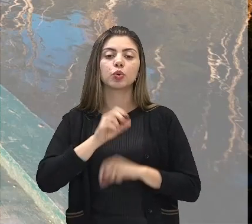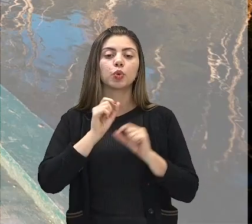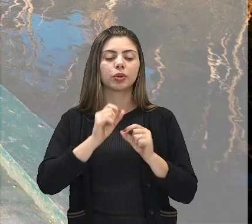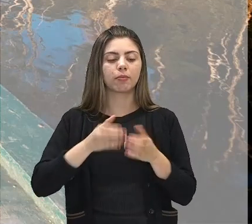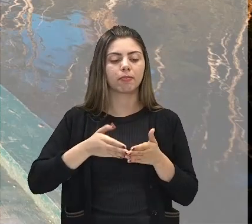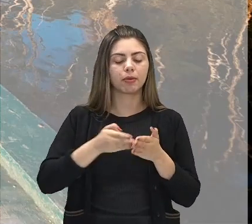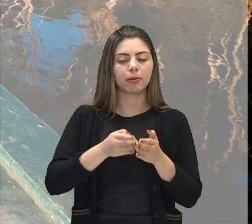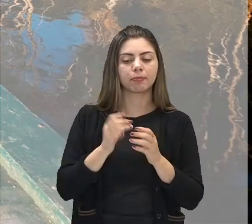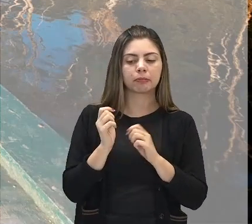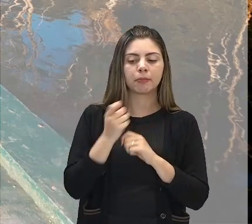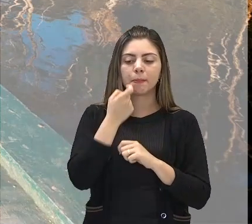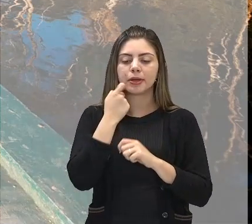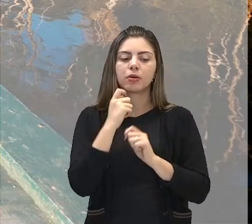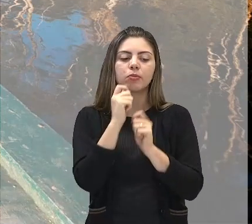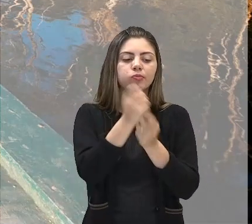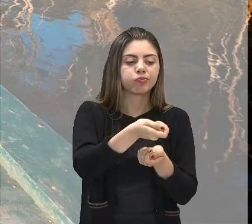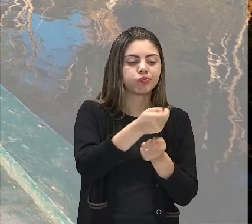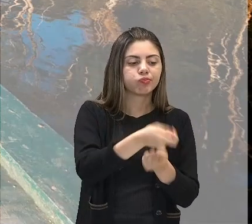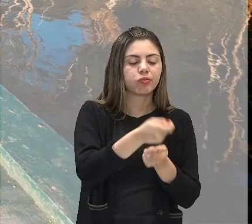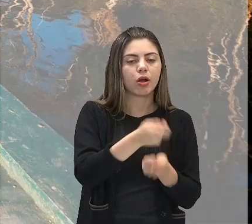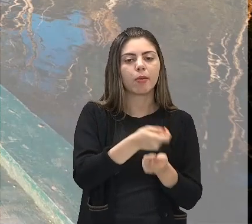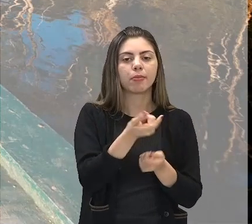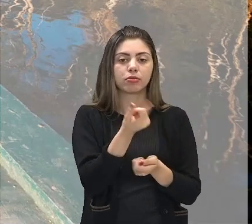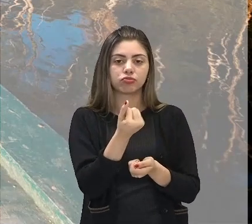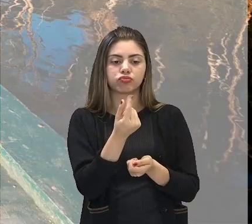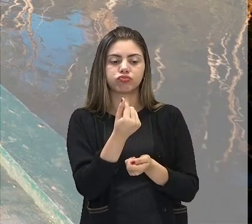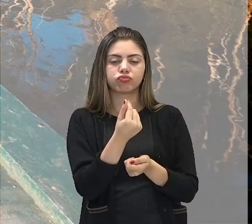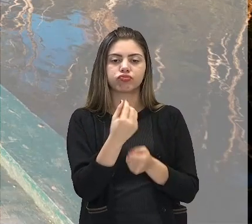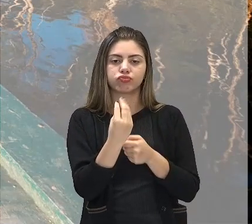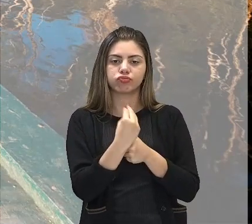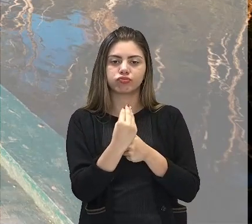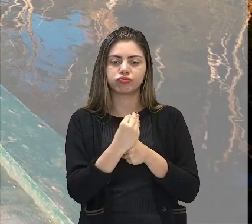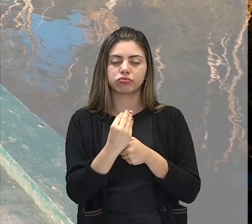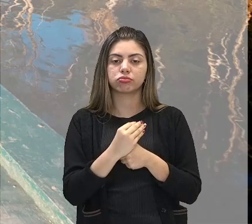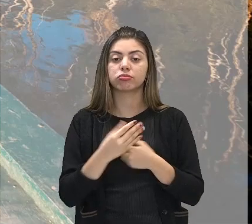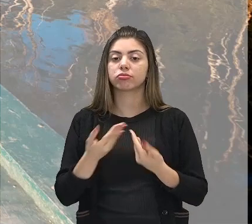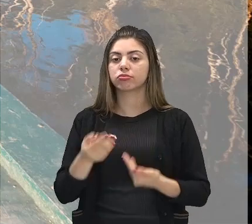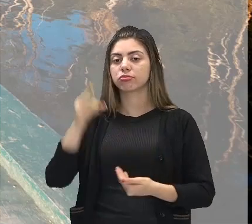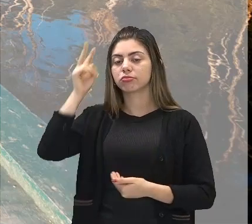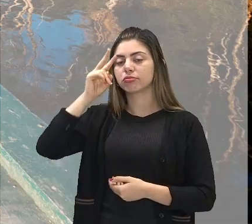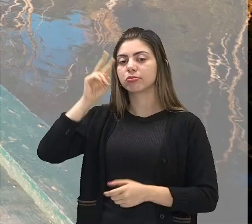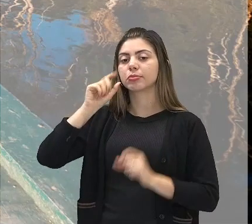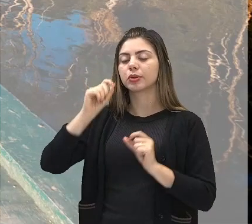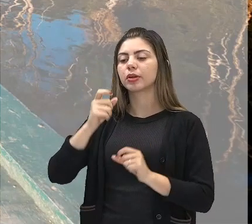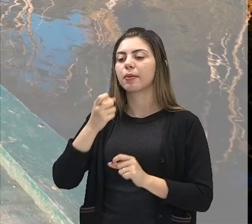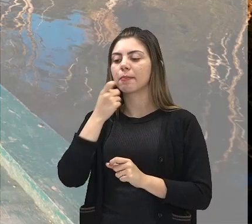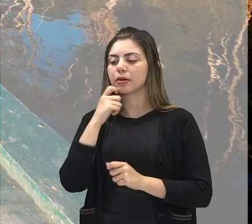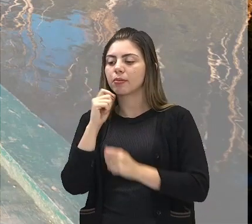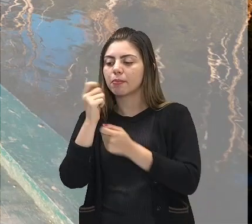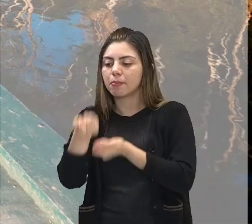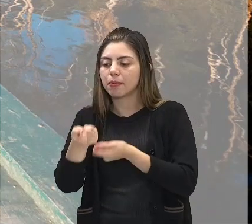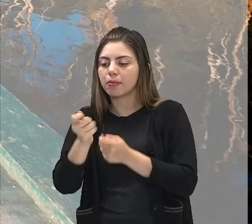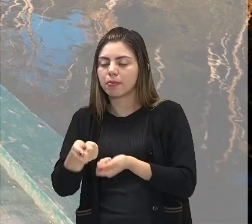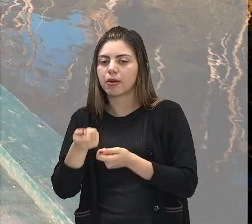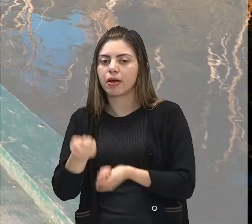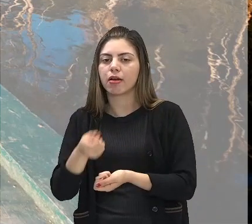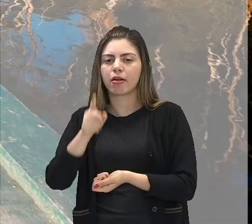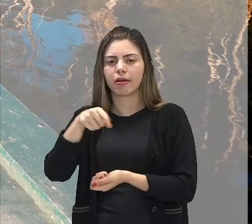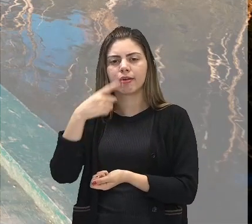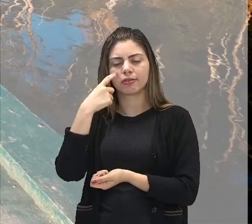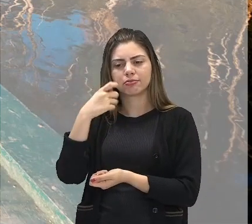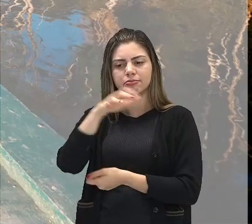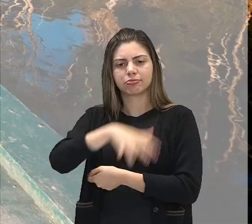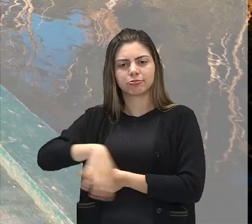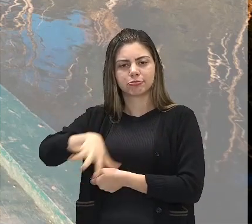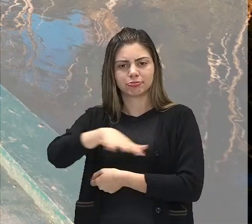uma fonte de renda. Vale lembrar, né, que a questão da pesca ela é bastante peculiar na nossa